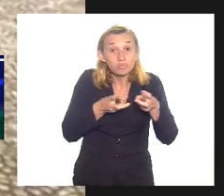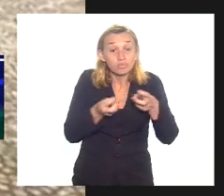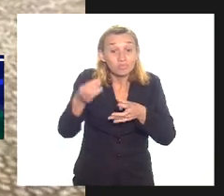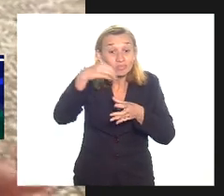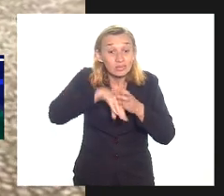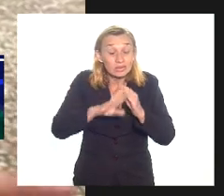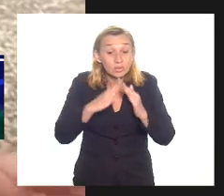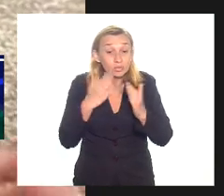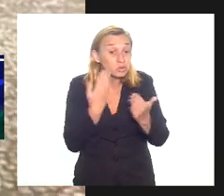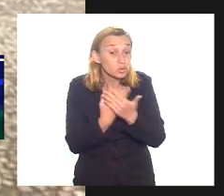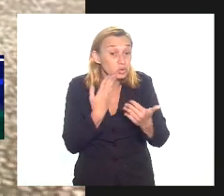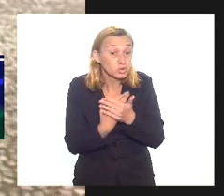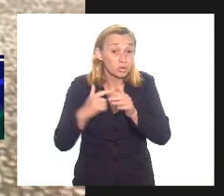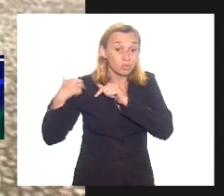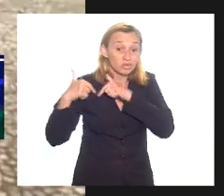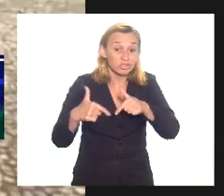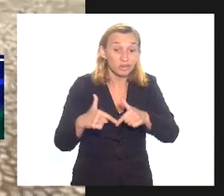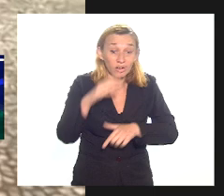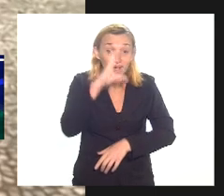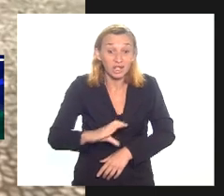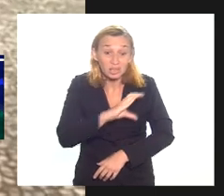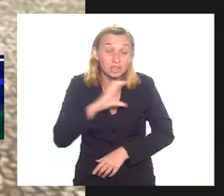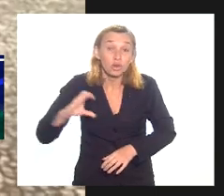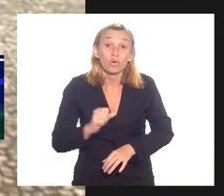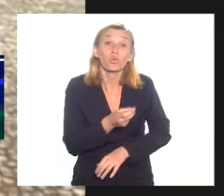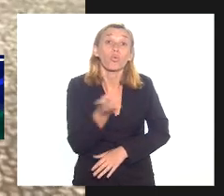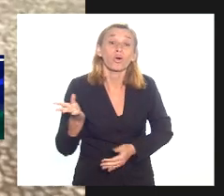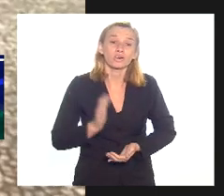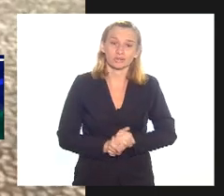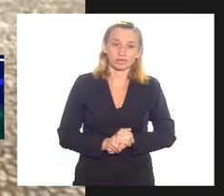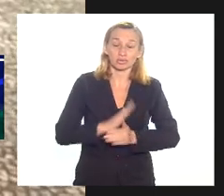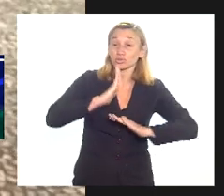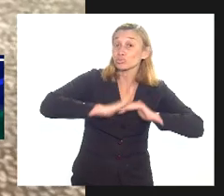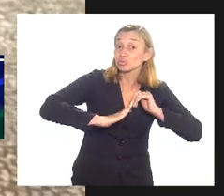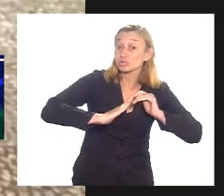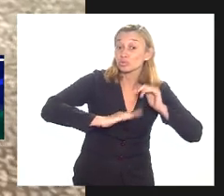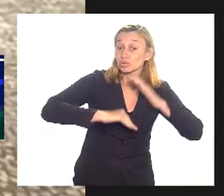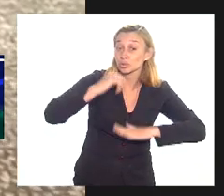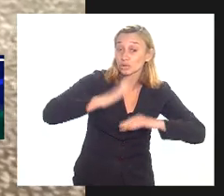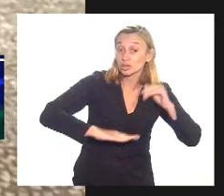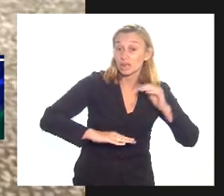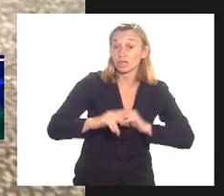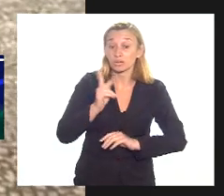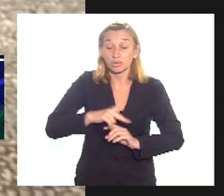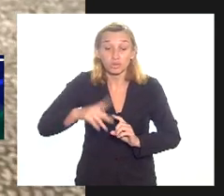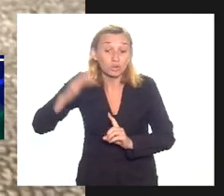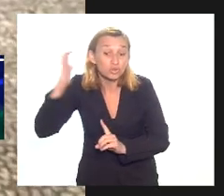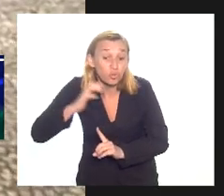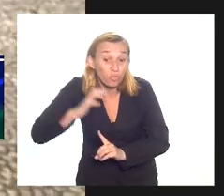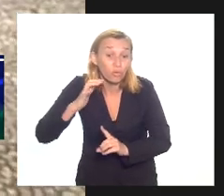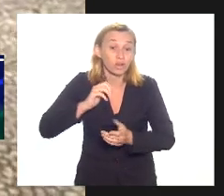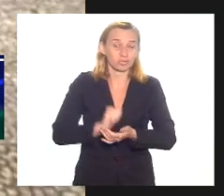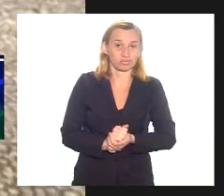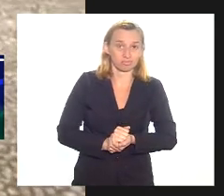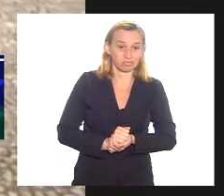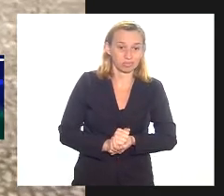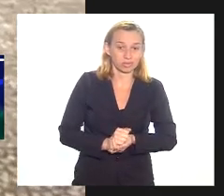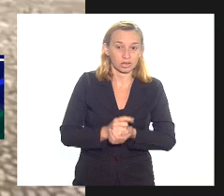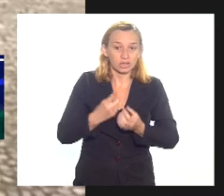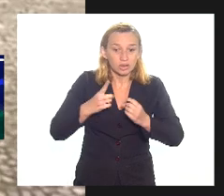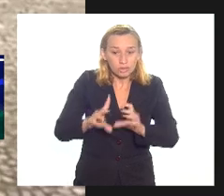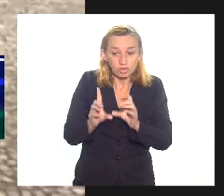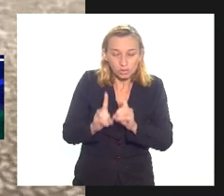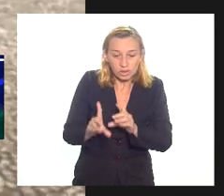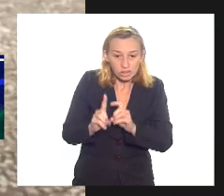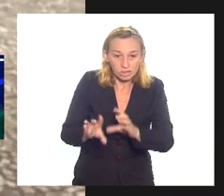de uma escola confessional católica o quanto os professores influenciam, enquanto os professores doutrinam as crianças em